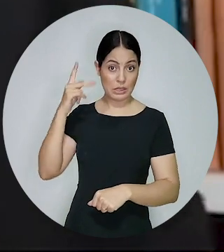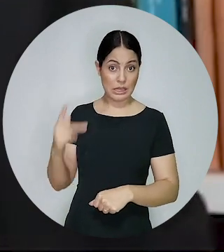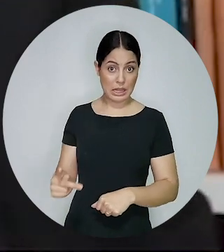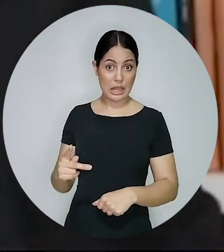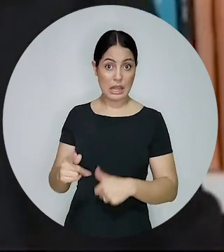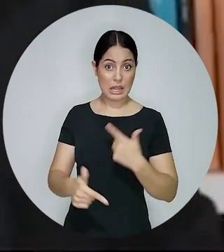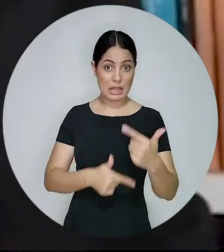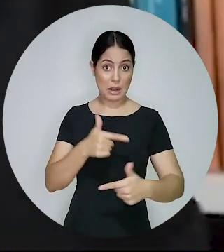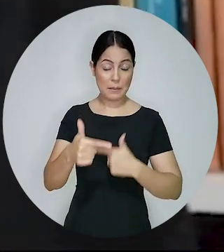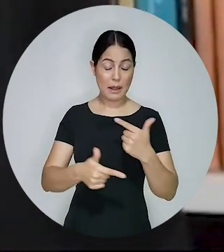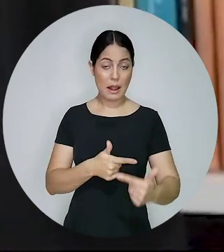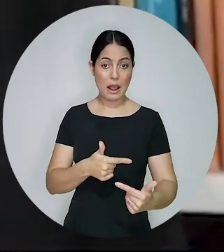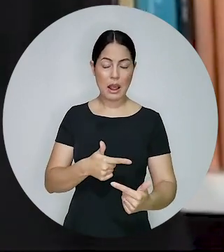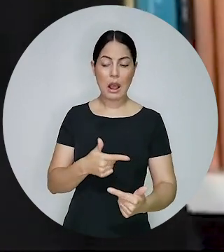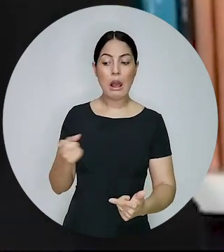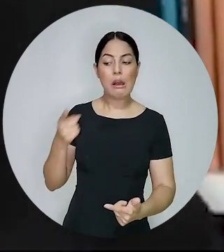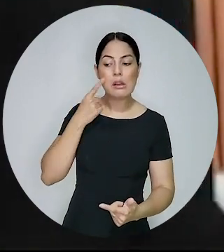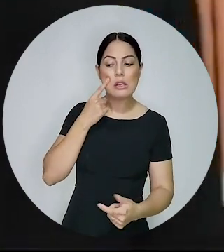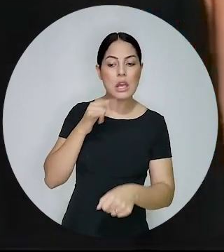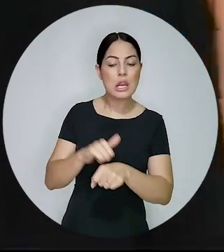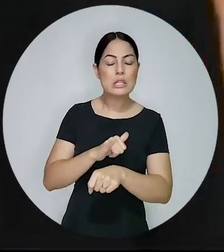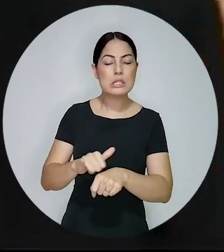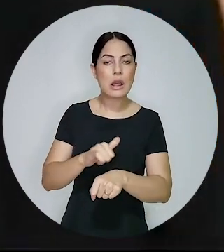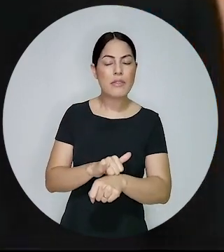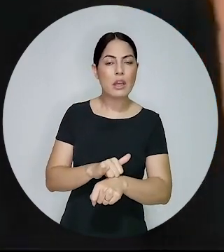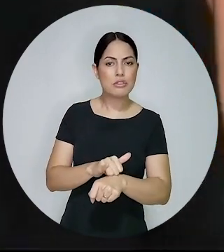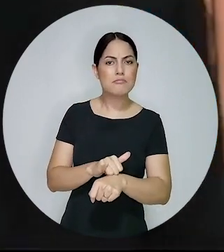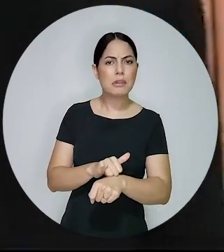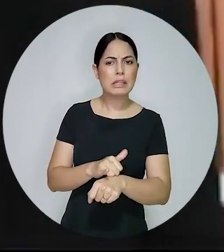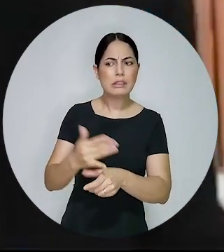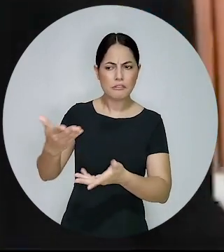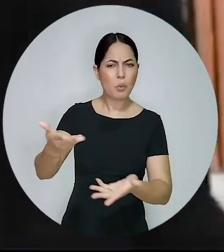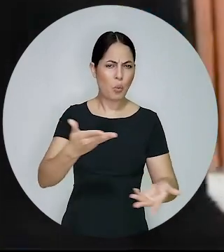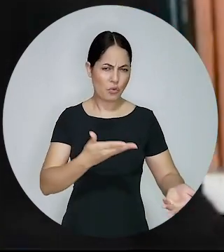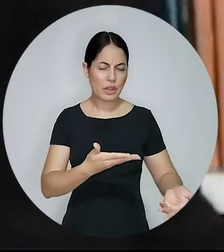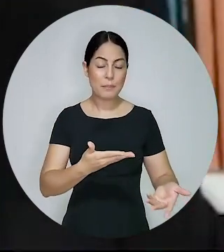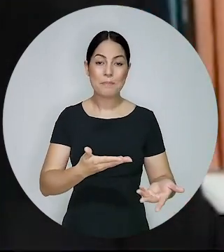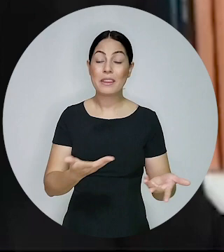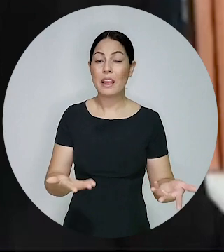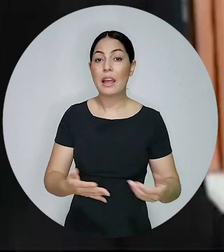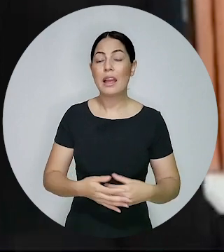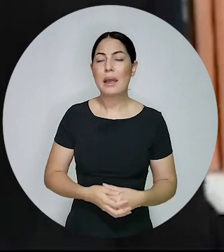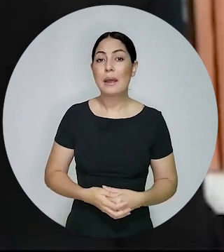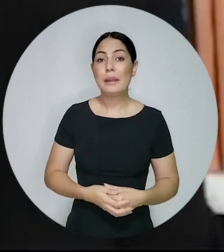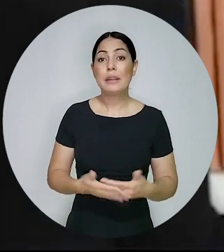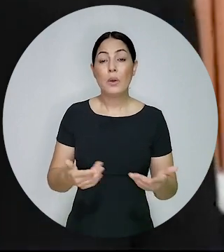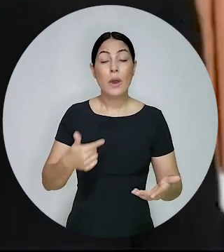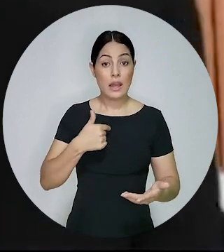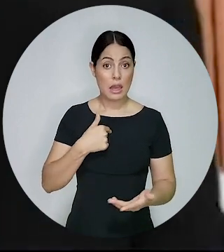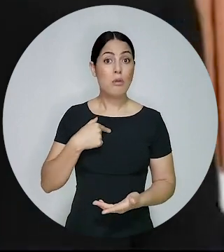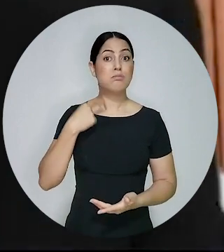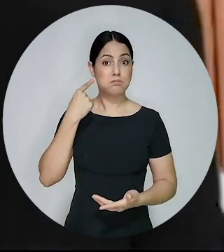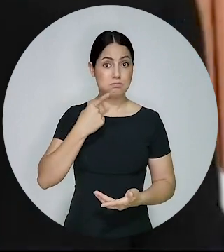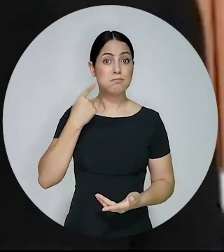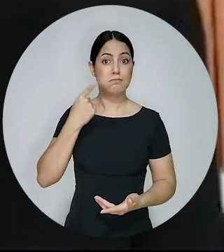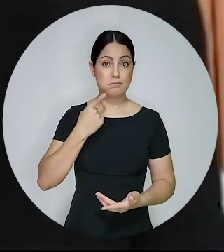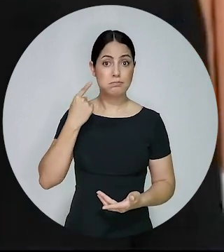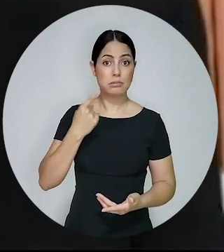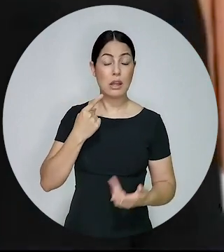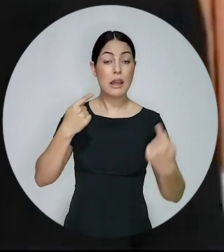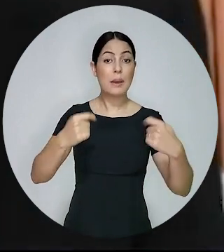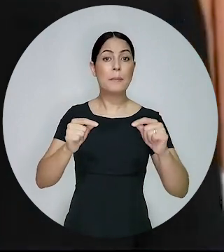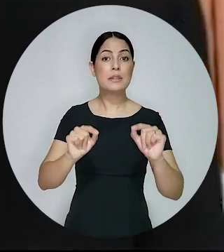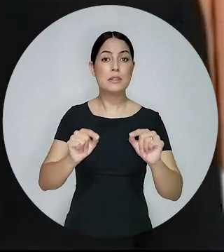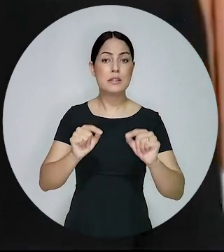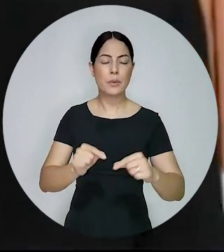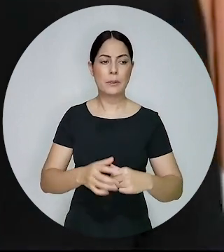confortável de, na hora que chega a demanda para ele, ele sugerir aquele caminho. Na minha atuação como árbitro,